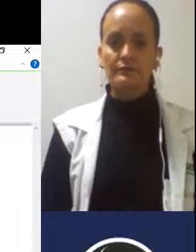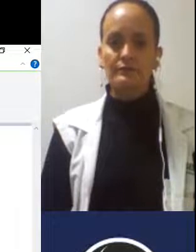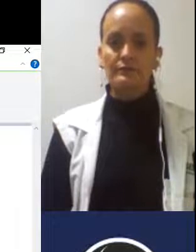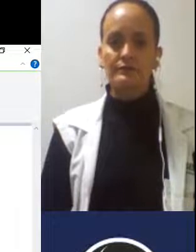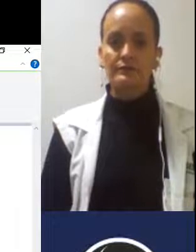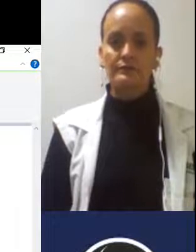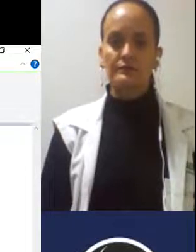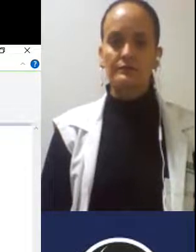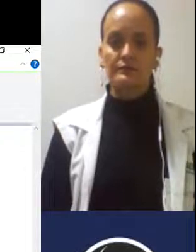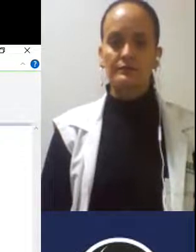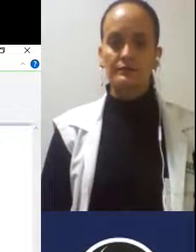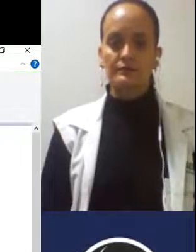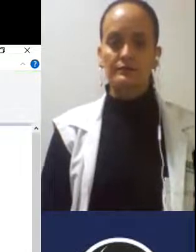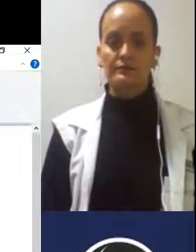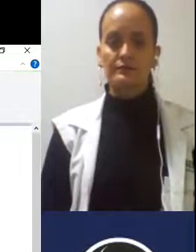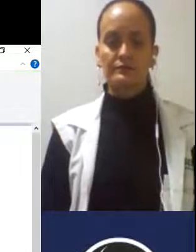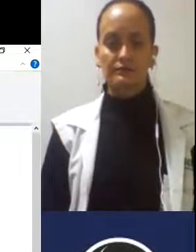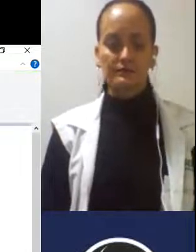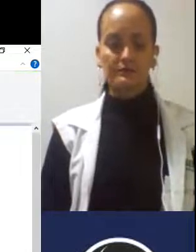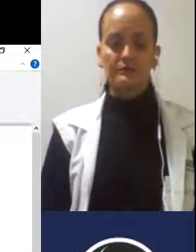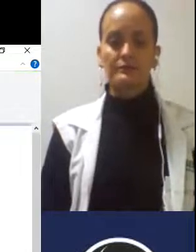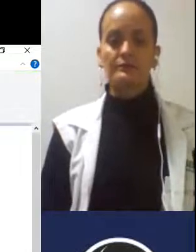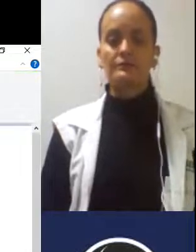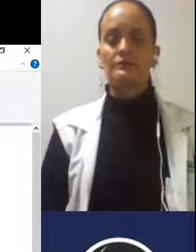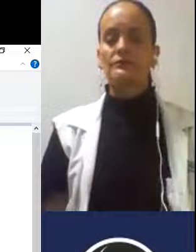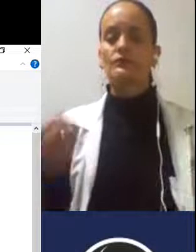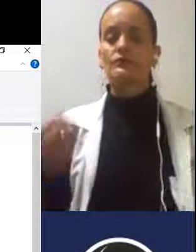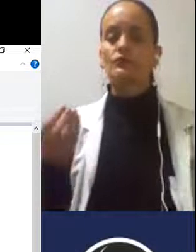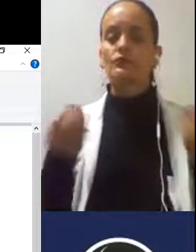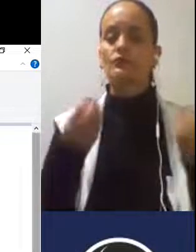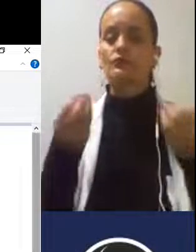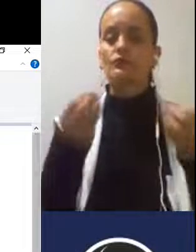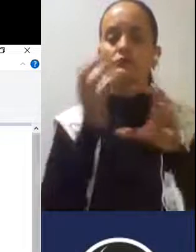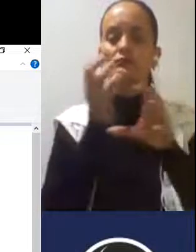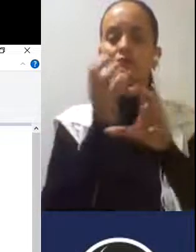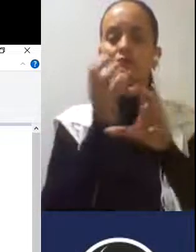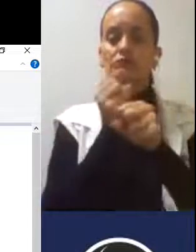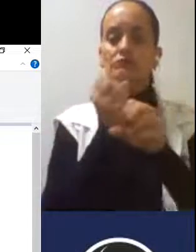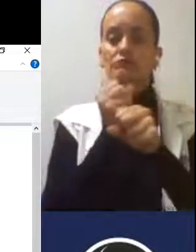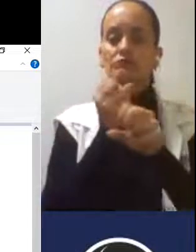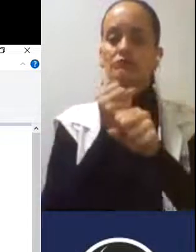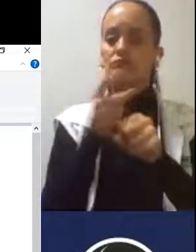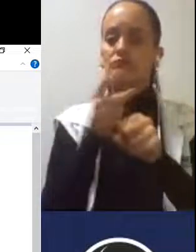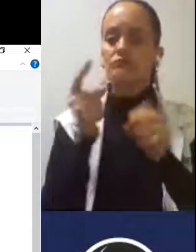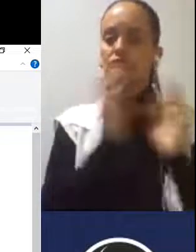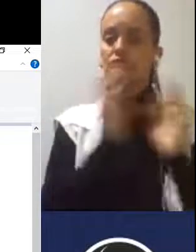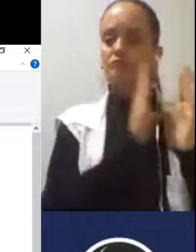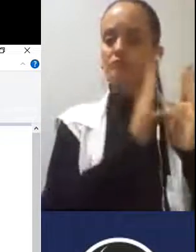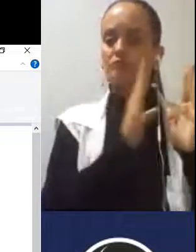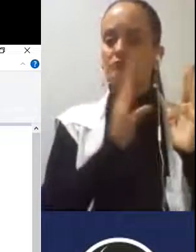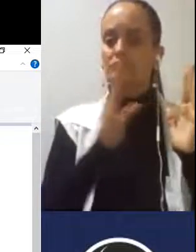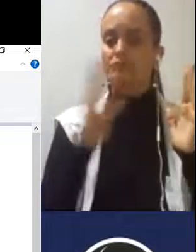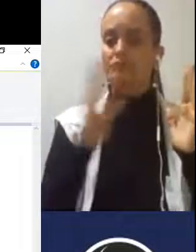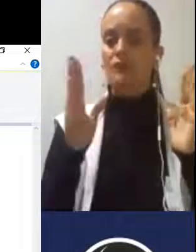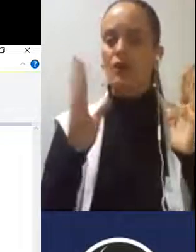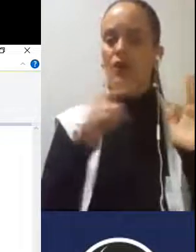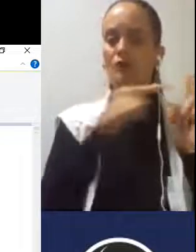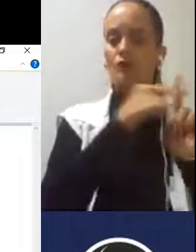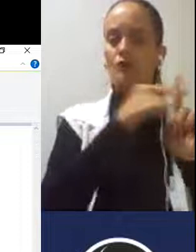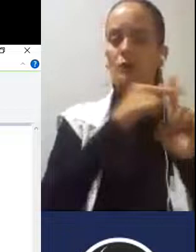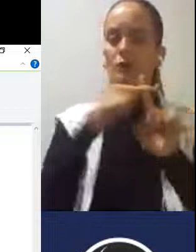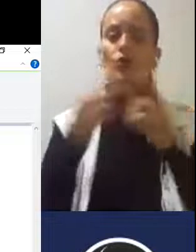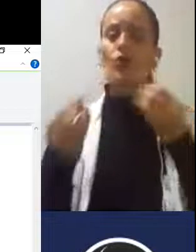paralelo. Como que a gente calcula a resistência equivalente, quanto que é o total de carga em paralelo? Basta a gente